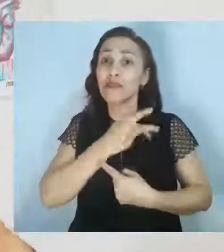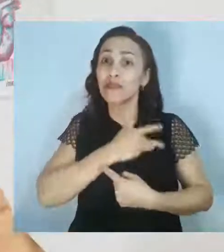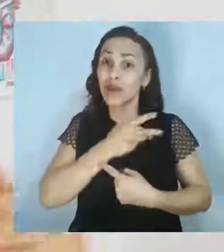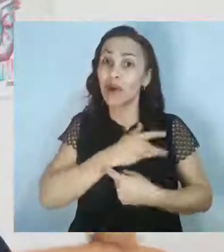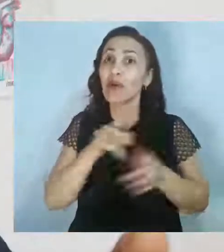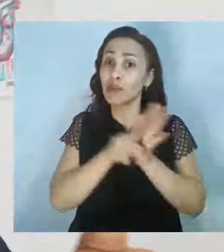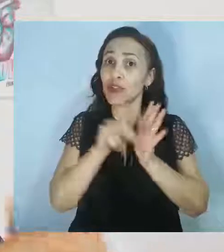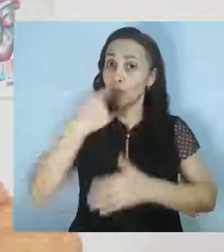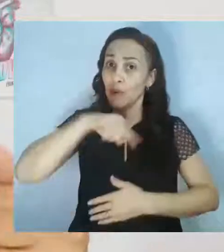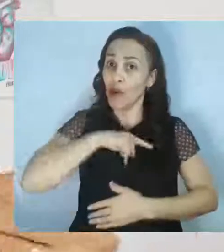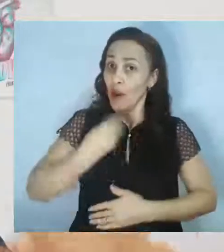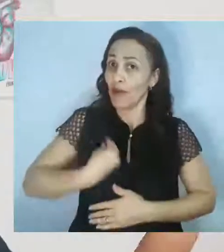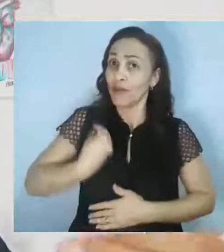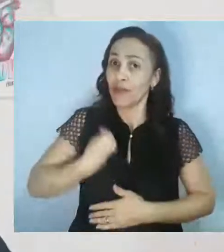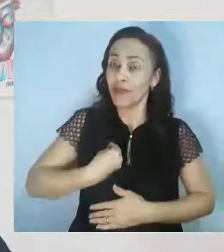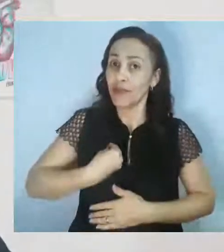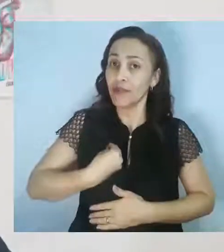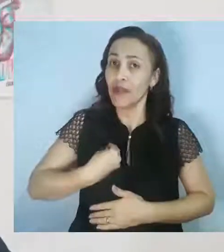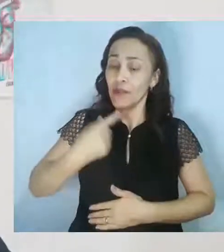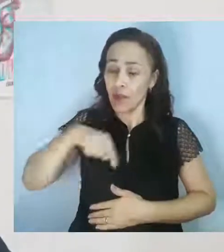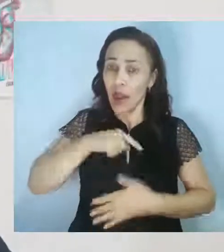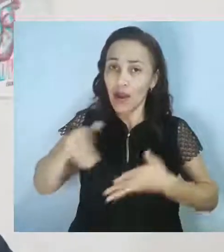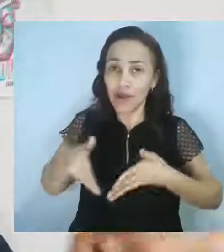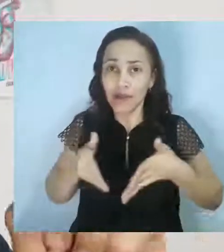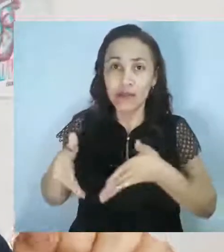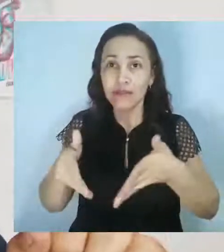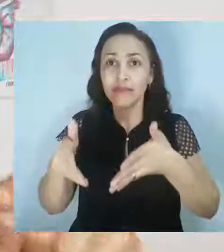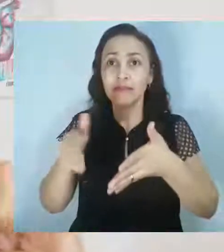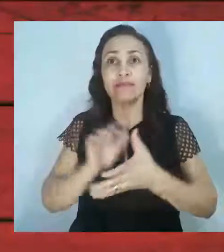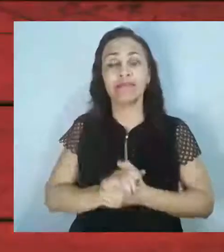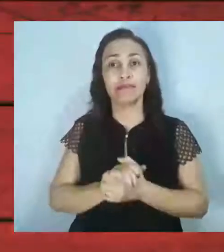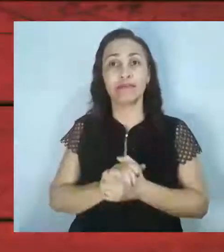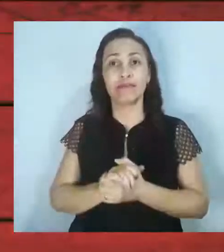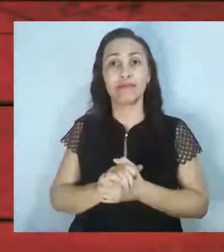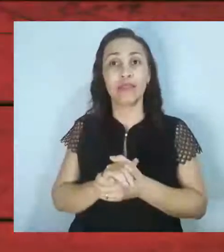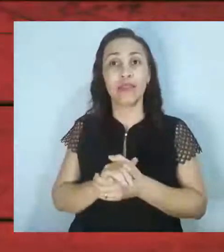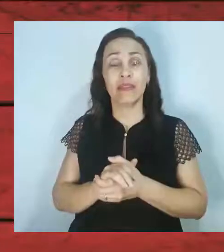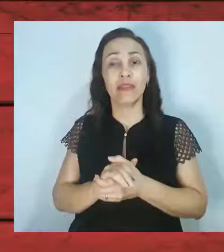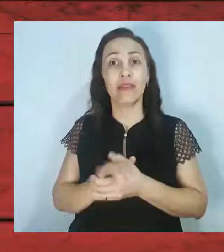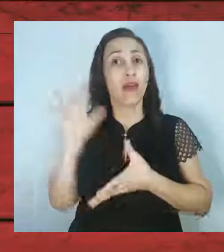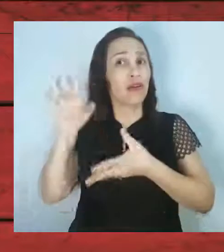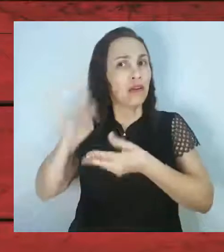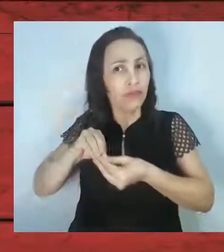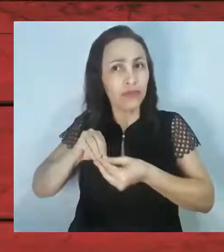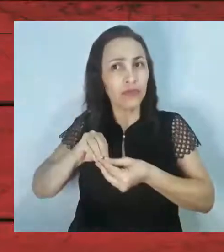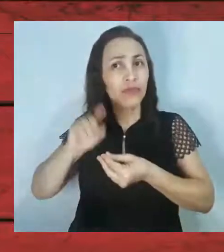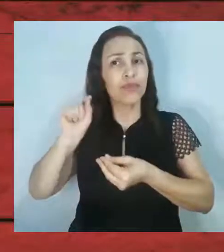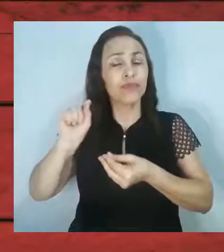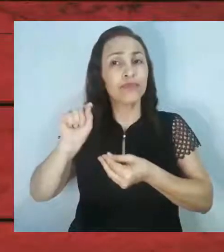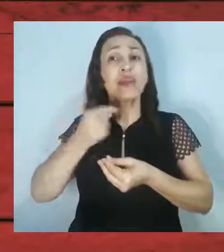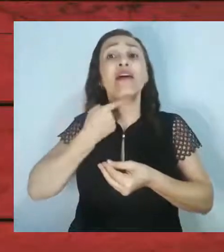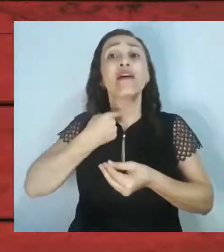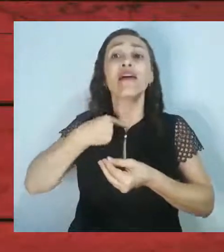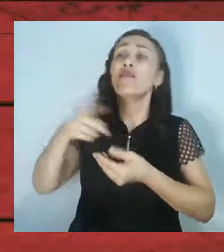nossa existência, para o nosso caminhar nesse mundo. E ele conclui dizendo: a vontade de Deus, a